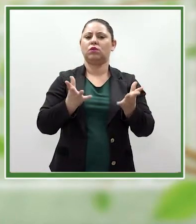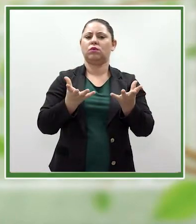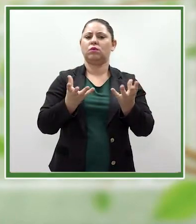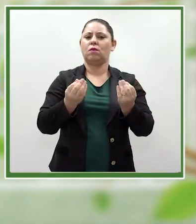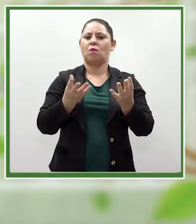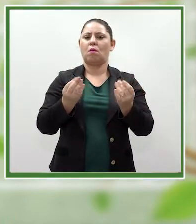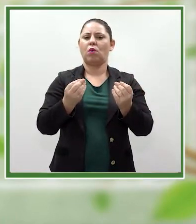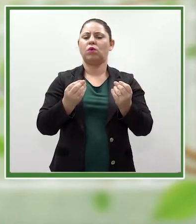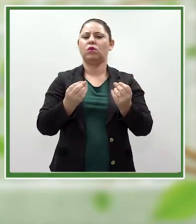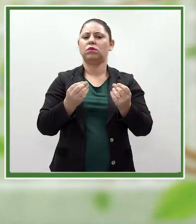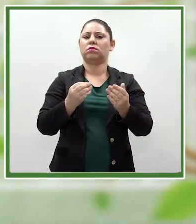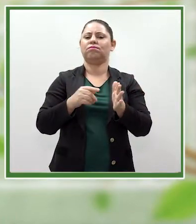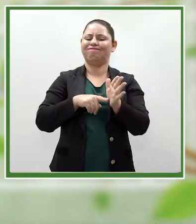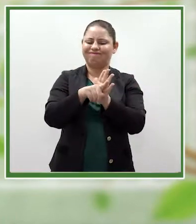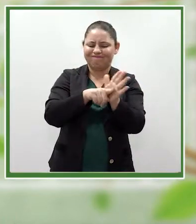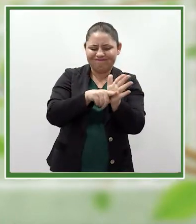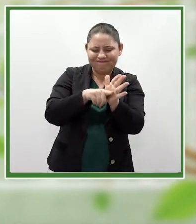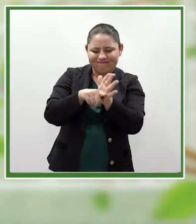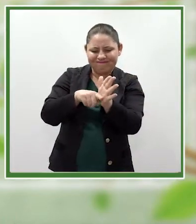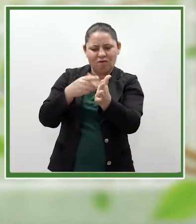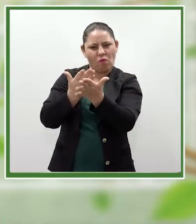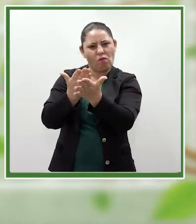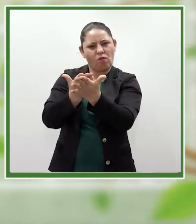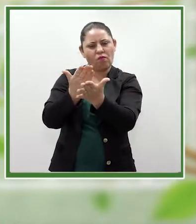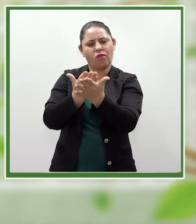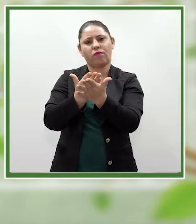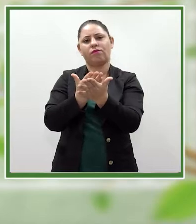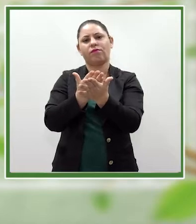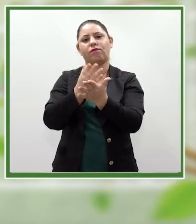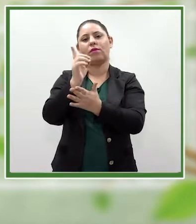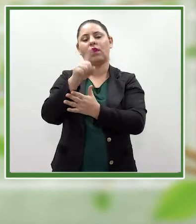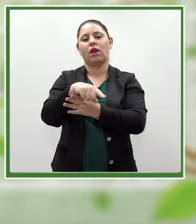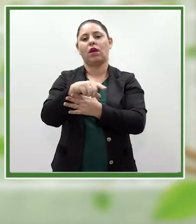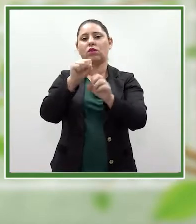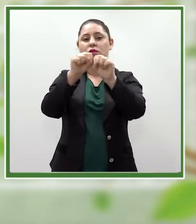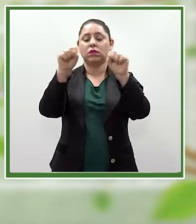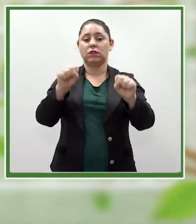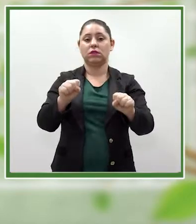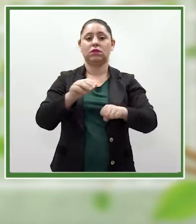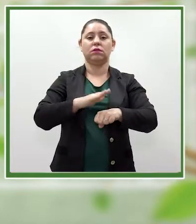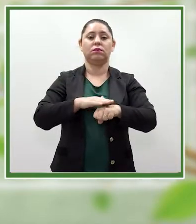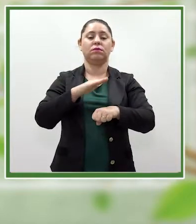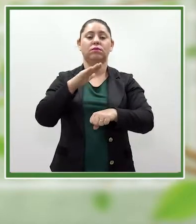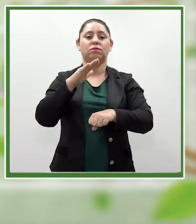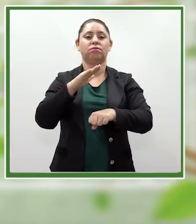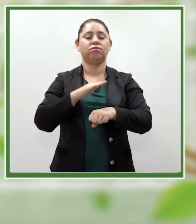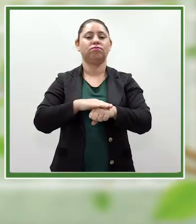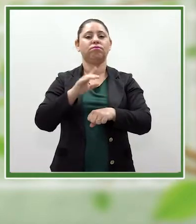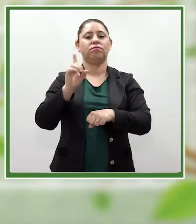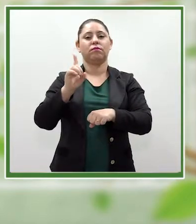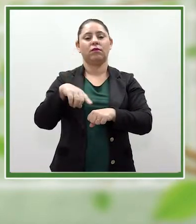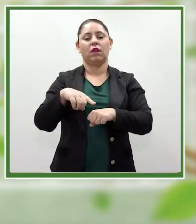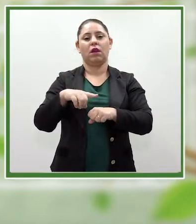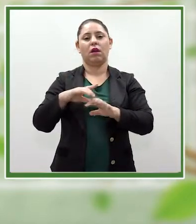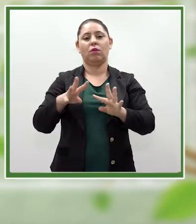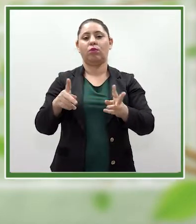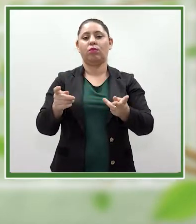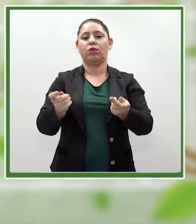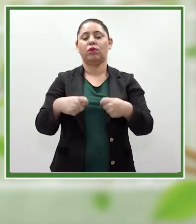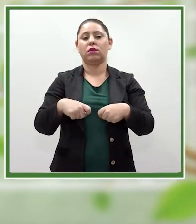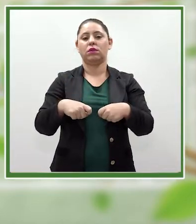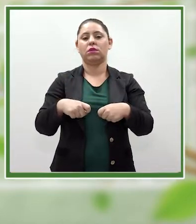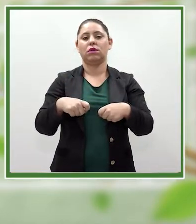aí, então, nesse período, foi um período bastante profícuo de pesquisas, né, sobre esses sistemas